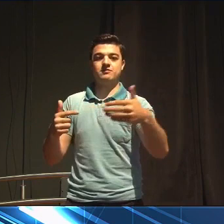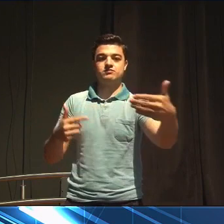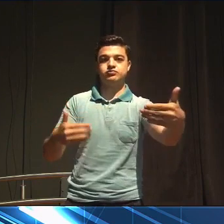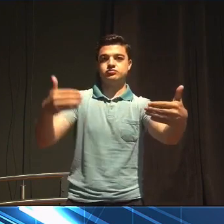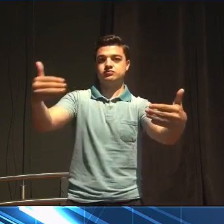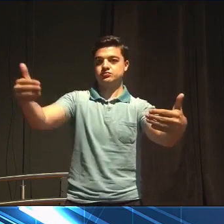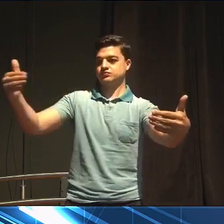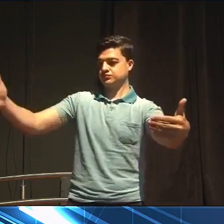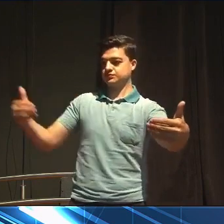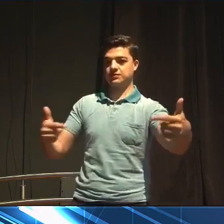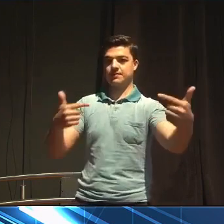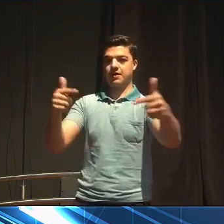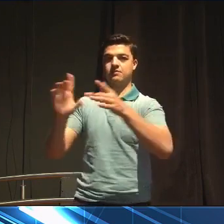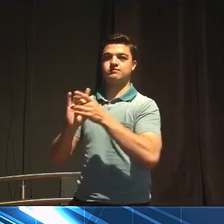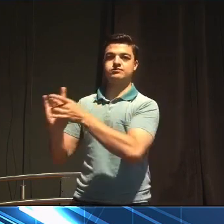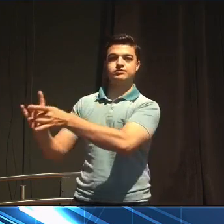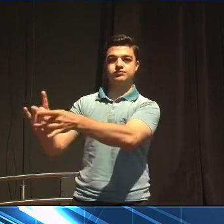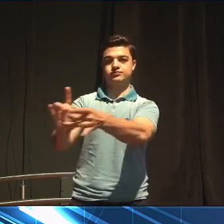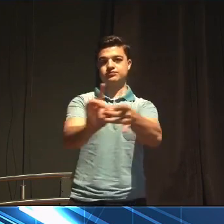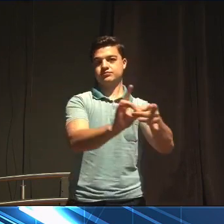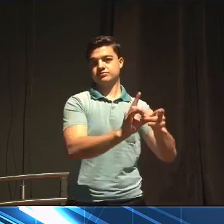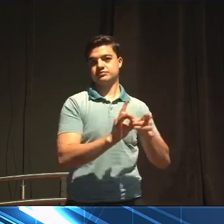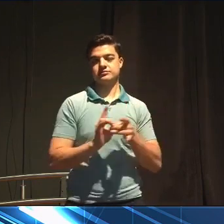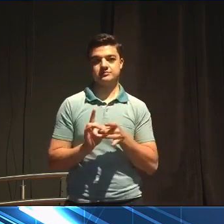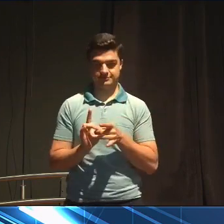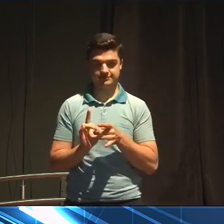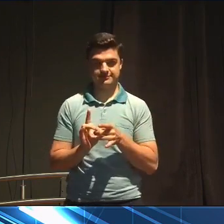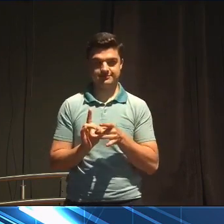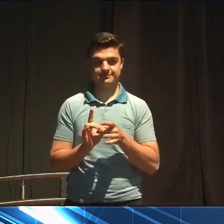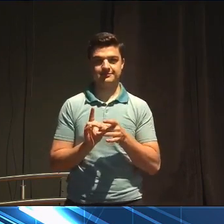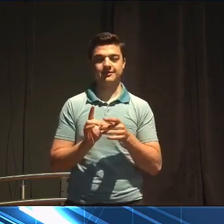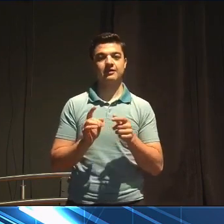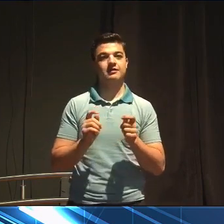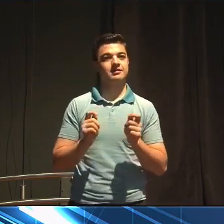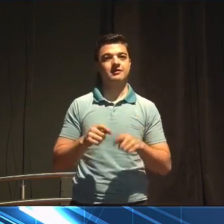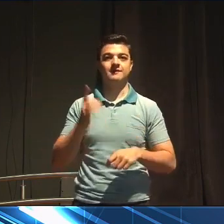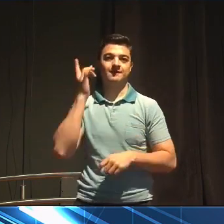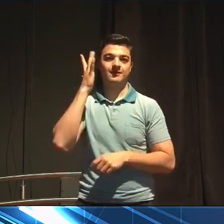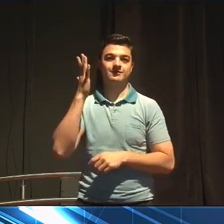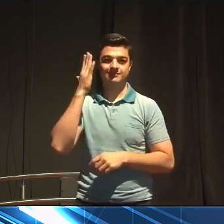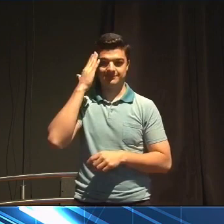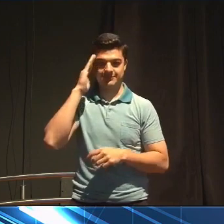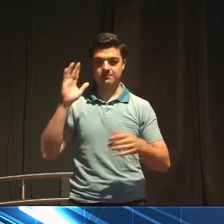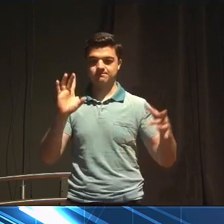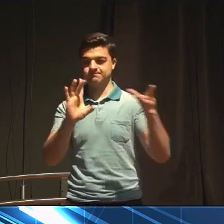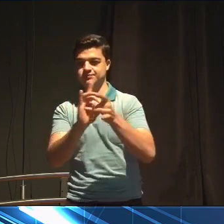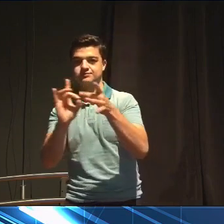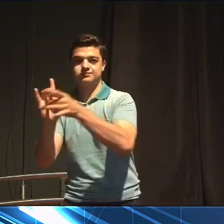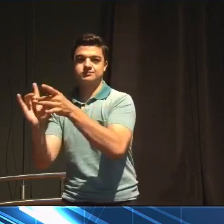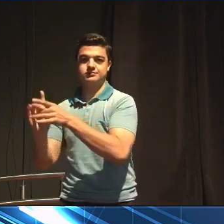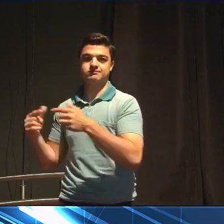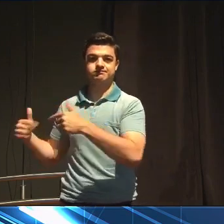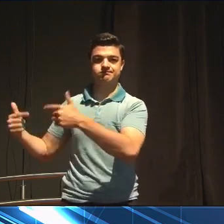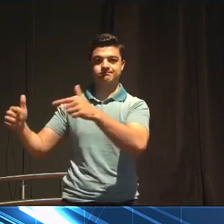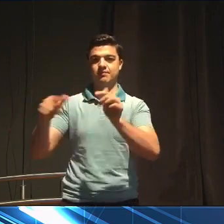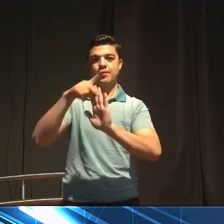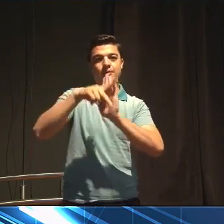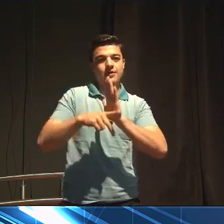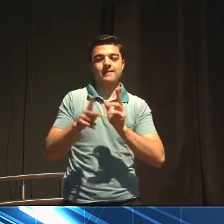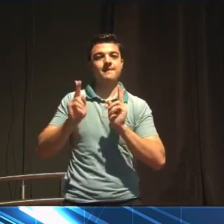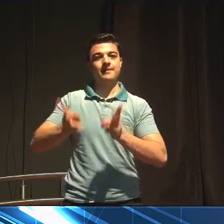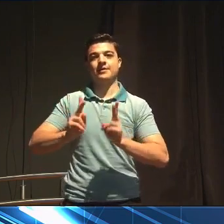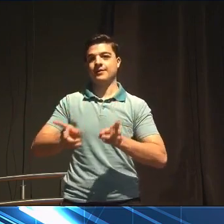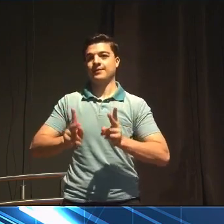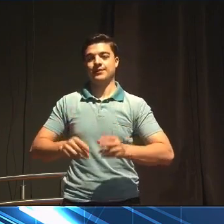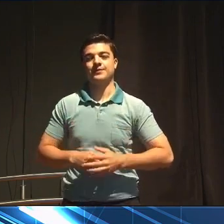isso maximiza muito a utilização da infraestrutura e à noite, na hora que o pessoal não estiver trabalhando, eu posso usar essa super máquina para